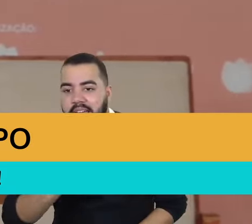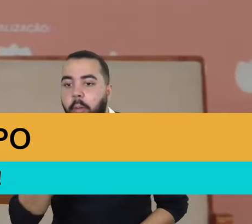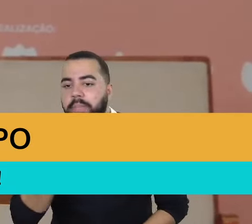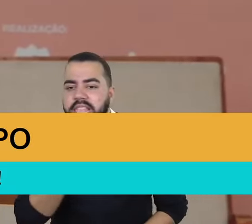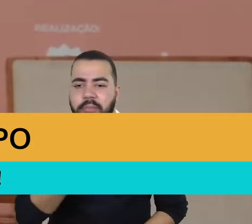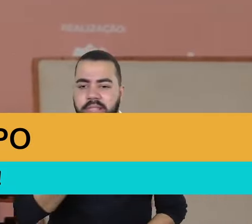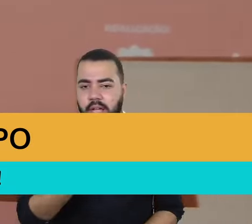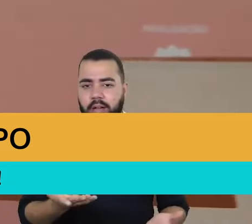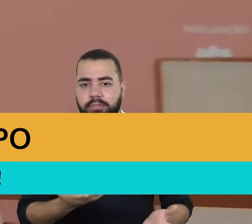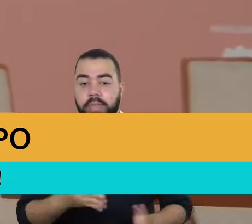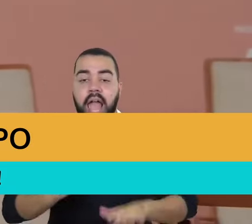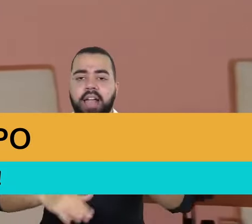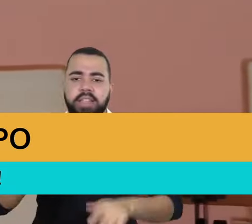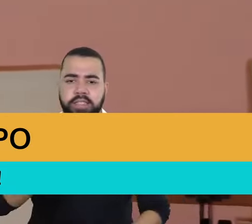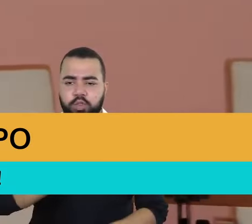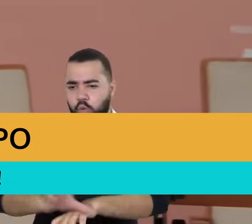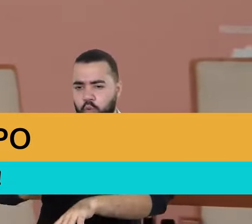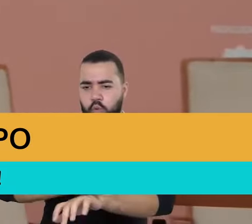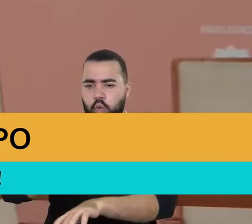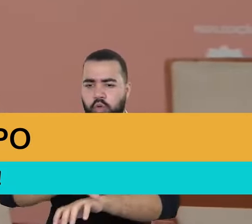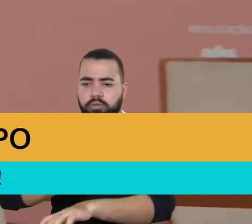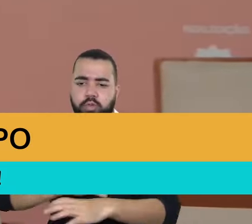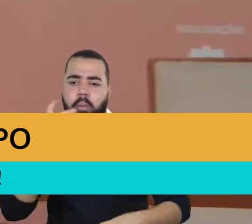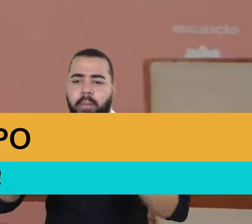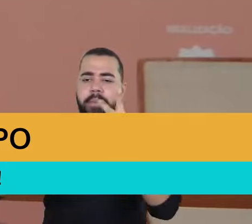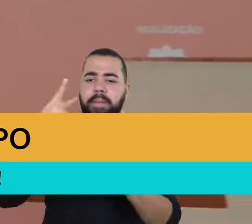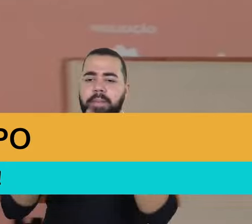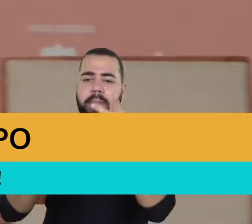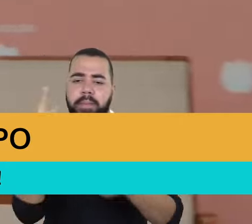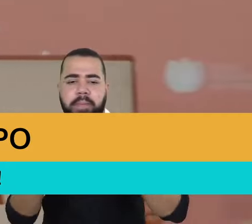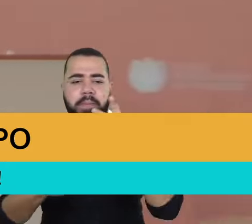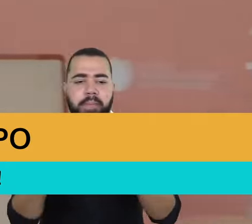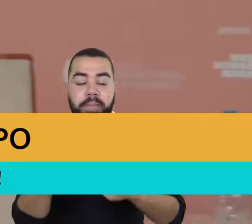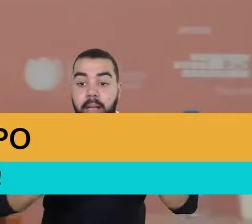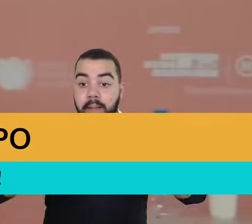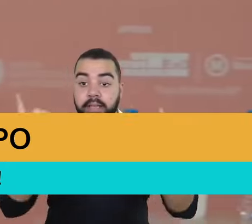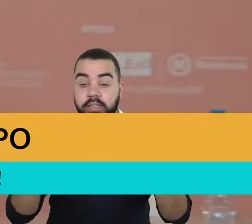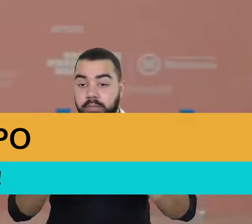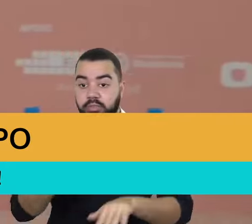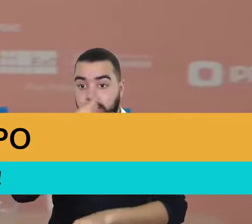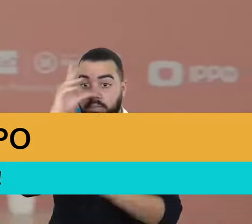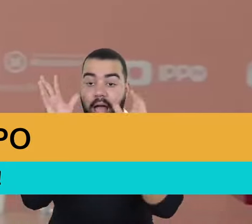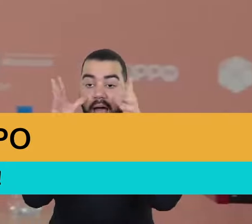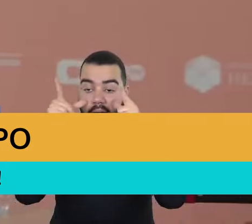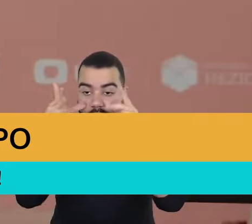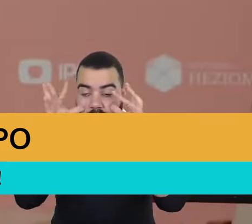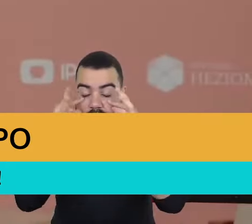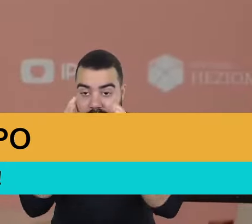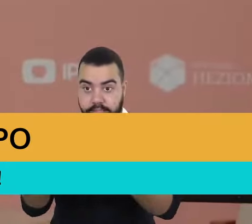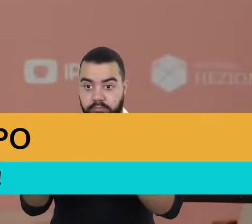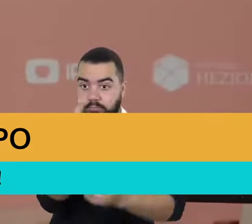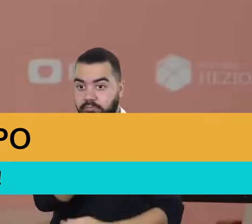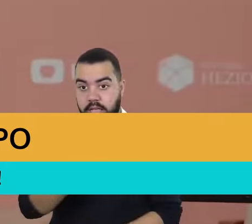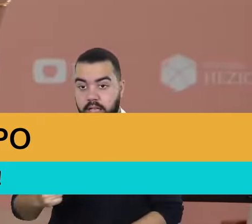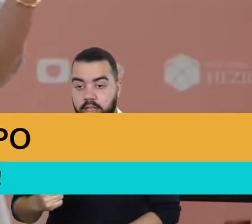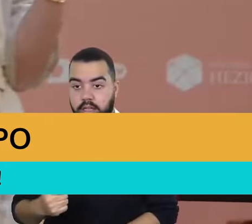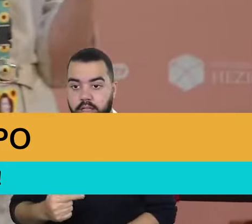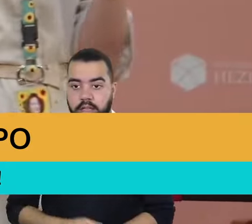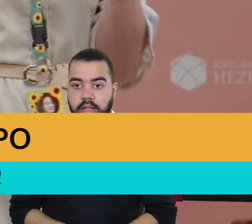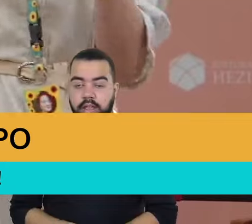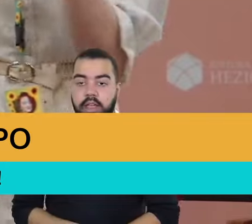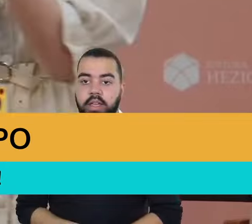Existem muitos cursos de oratória, mas é interessante que quase não tem de escutatória, né? As pessoas não sabem ouvir, as pessoas não querem